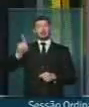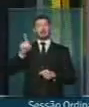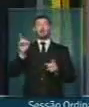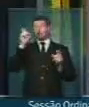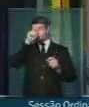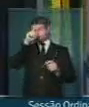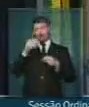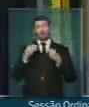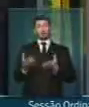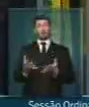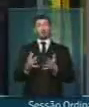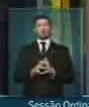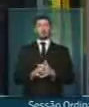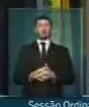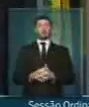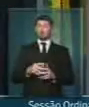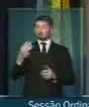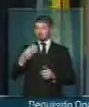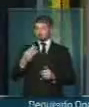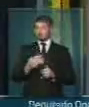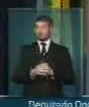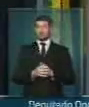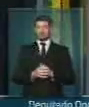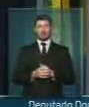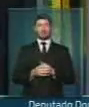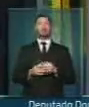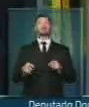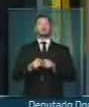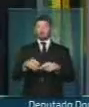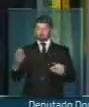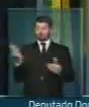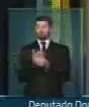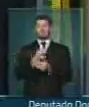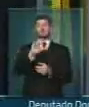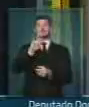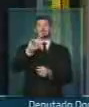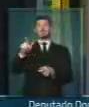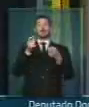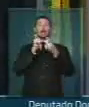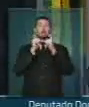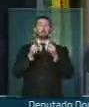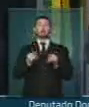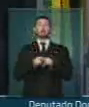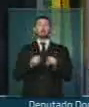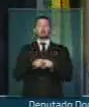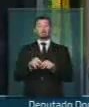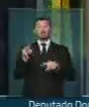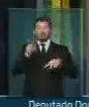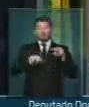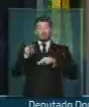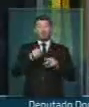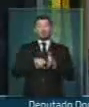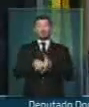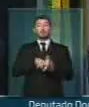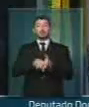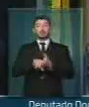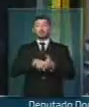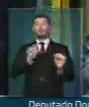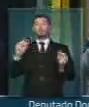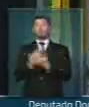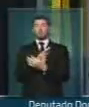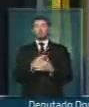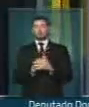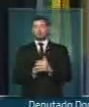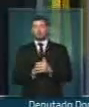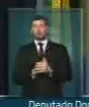entregues. Terceiro, que seja aberto inquérito civil e administrativo para apurar as responsabilidades.